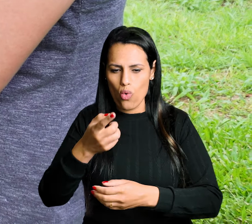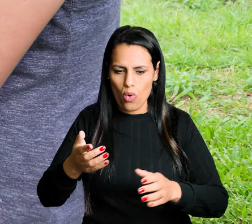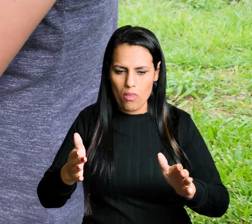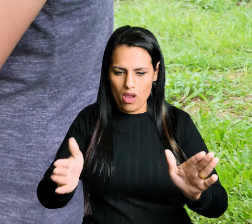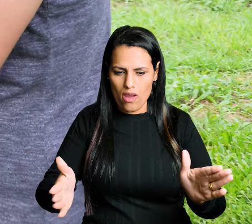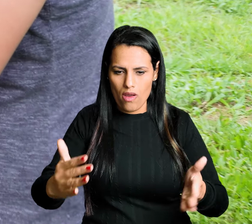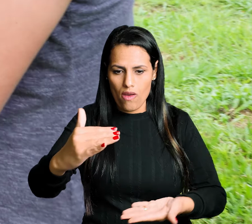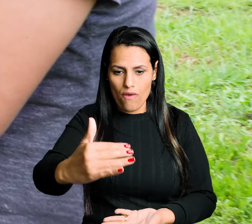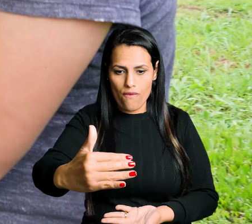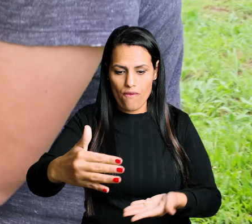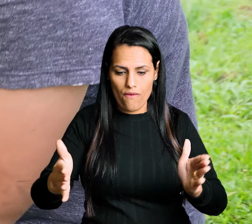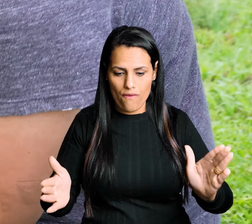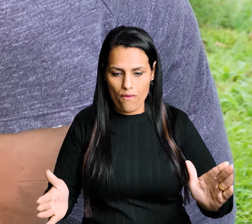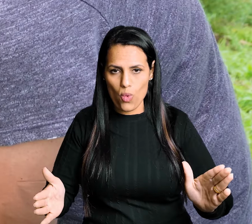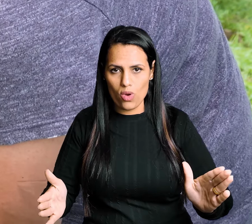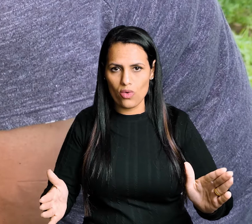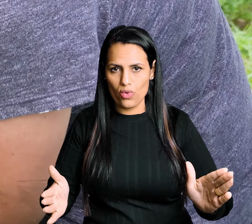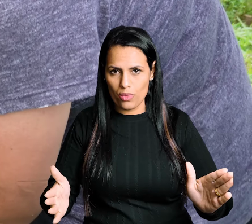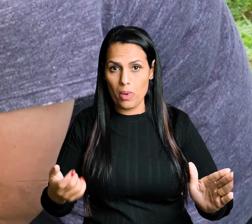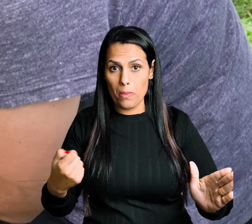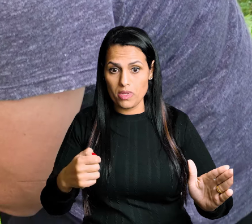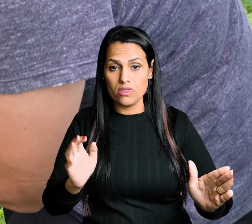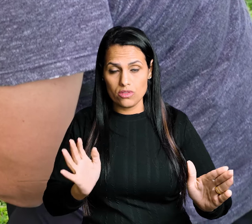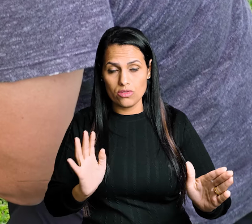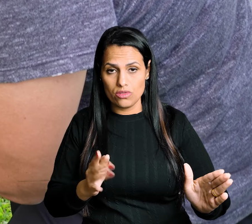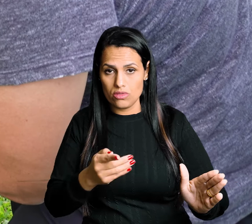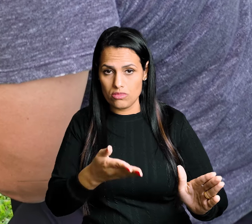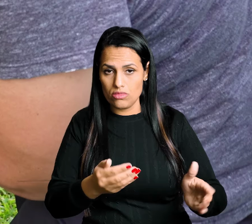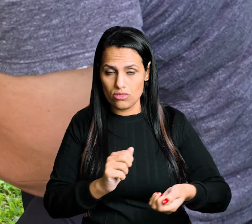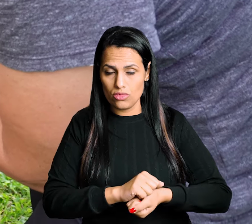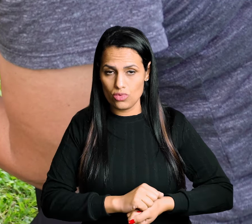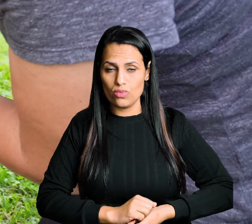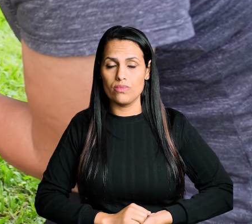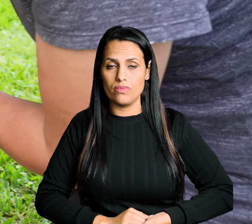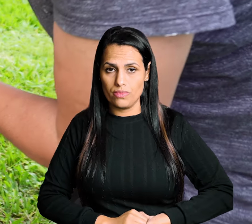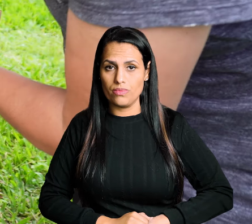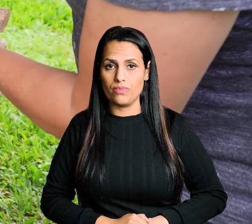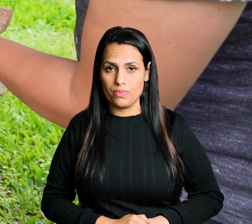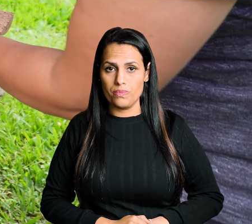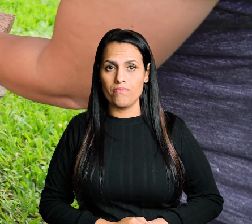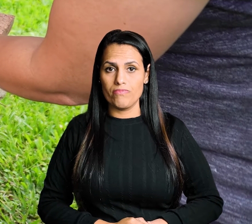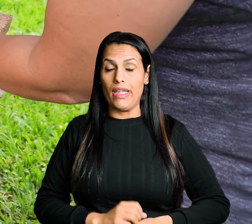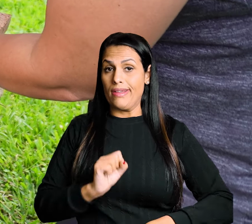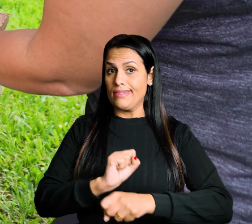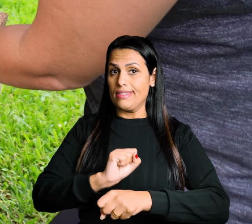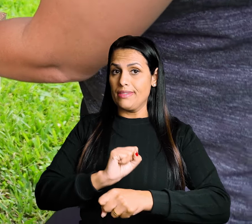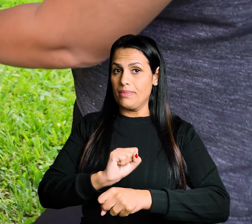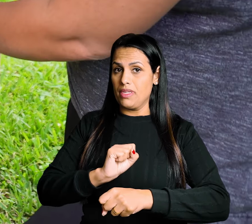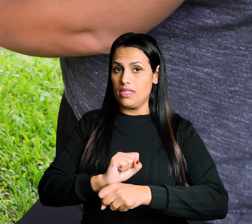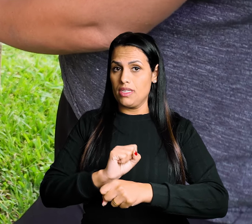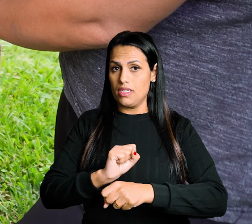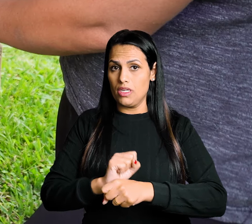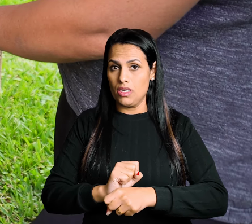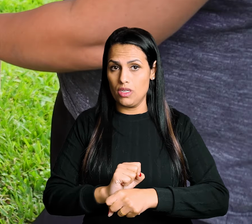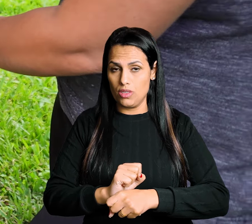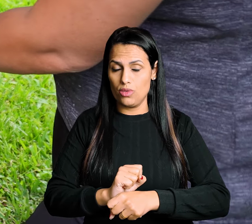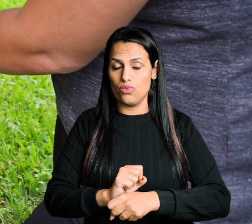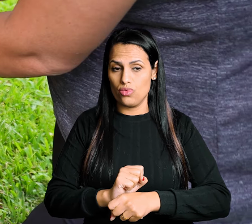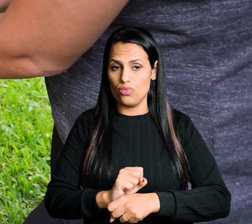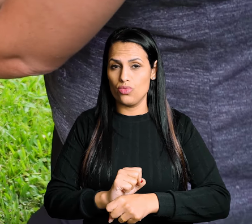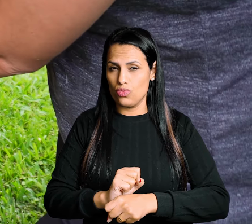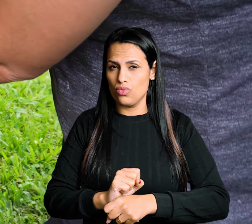tem que estar quente. Senão ele não assa. Daí tem que esperar agora, para não abafar o fogo, tem que esperar.